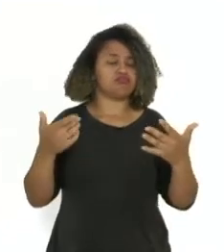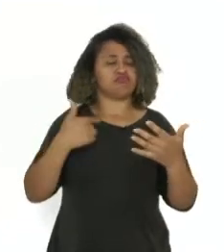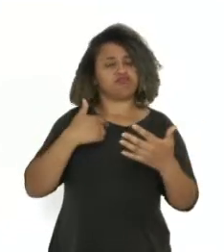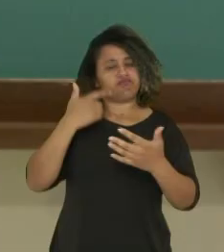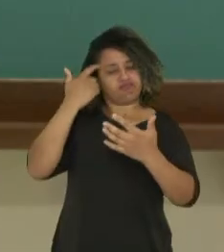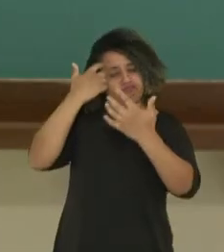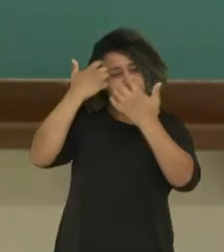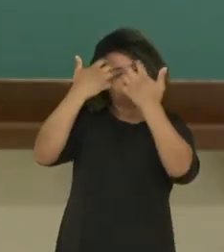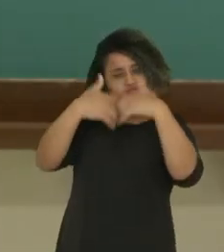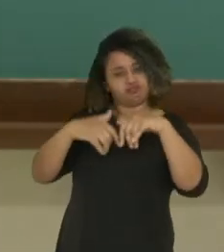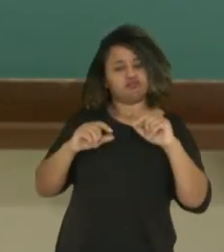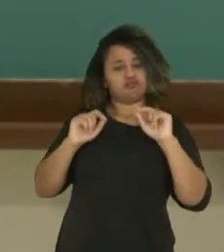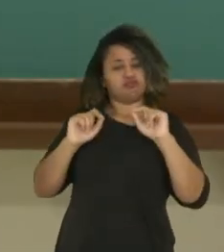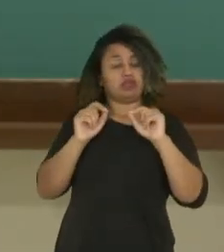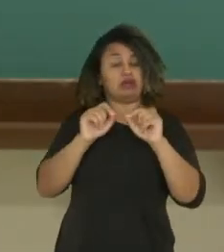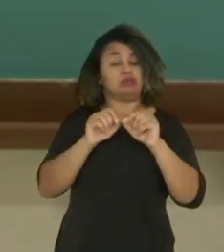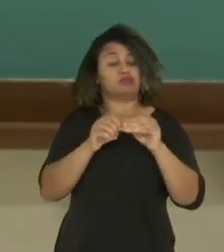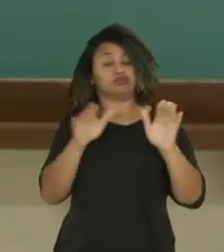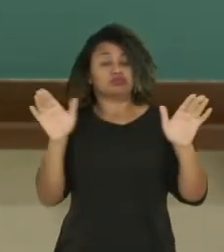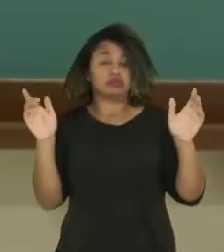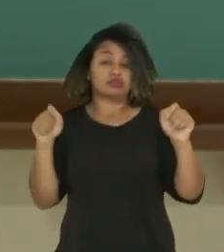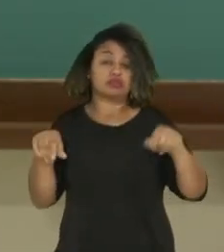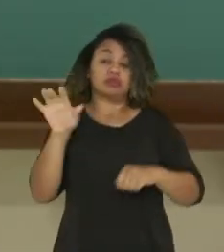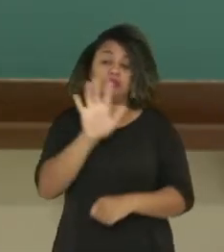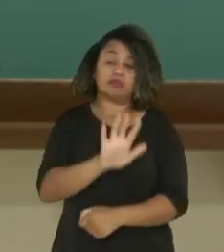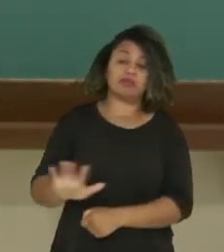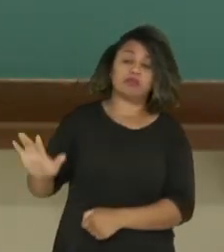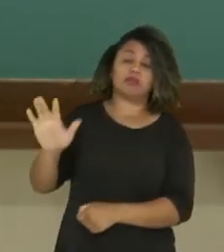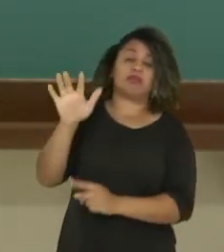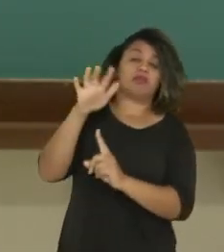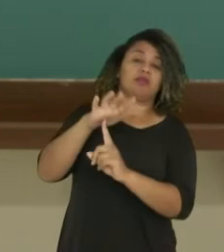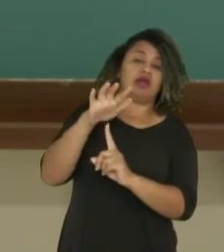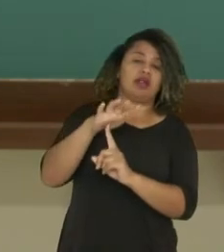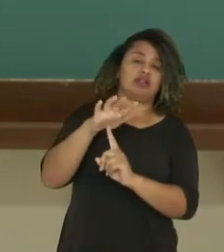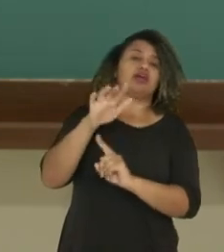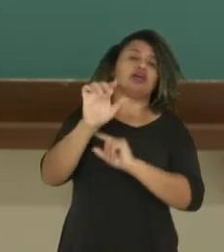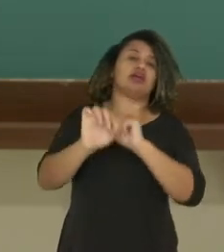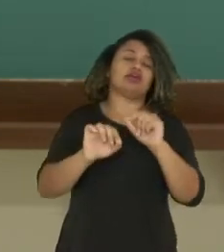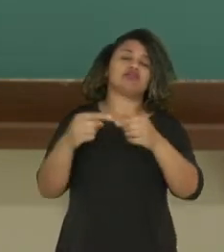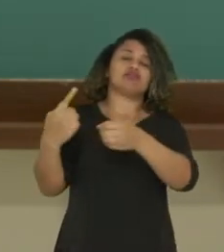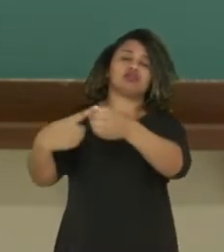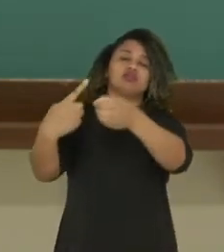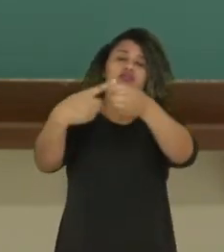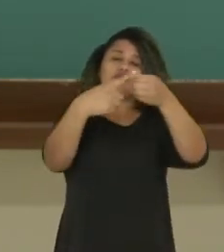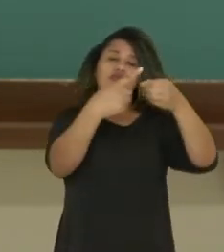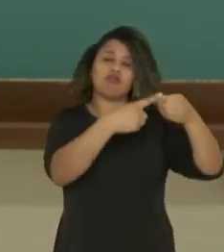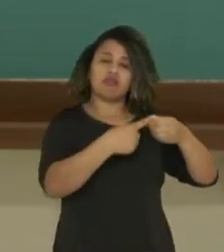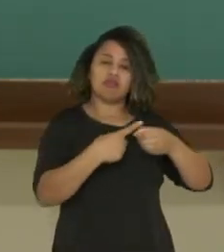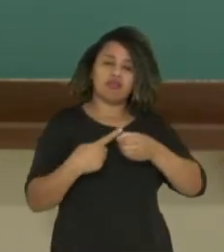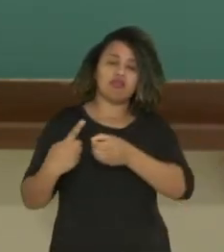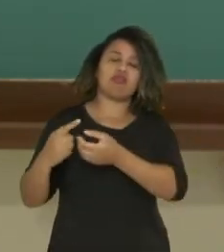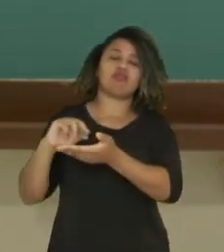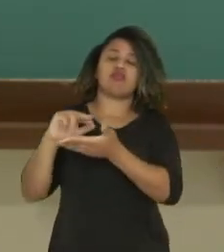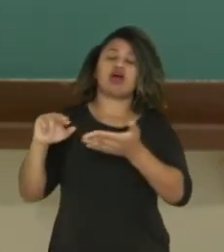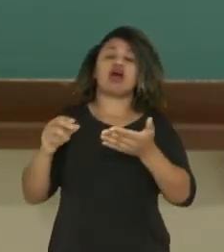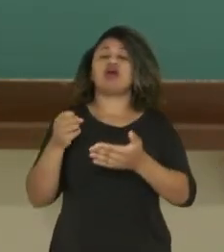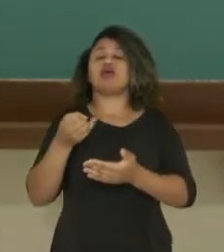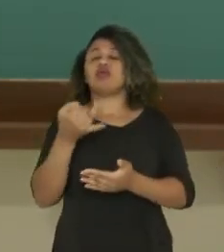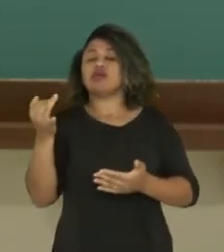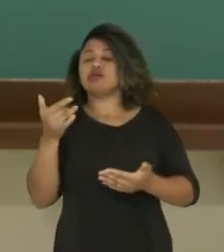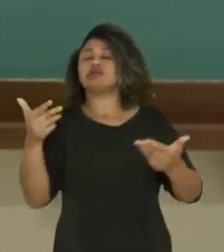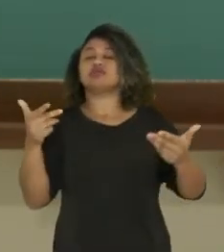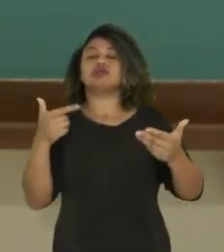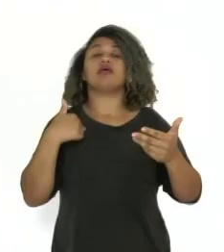pensar, hein, né, na amplitude dos nossos, né, municípios. Quais são os